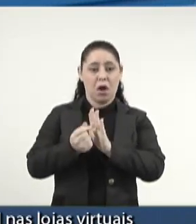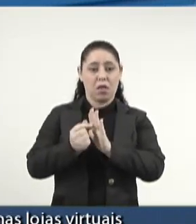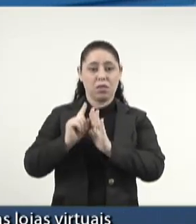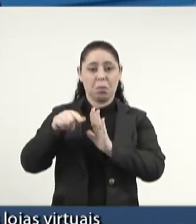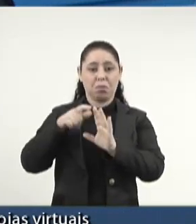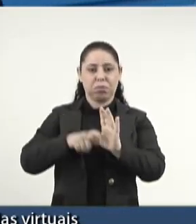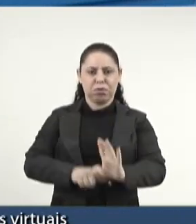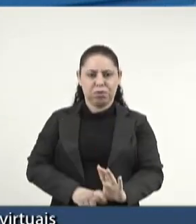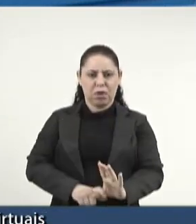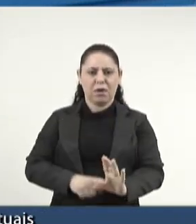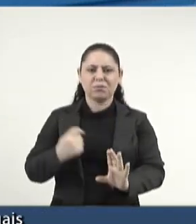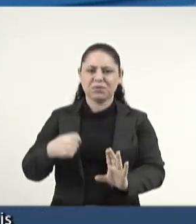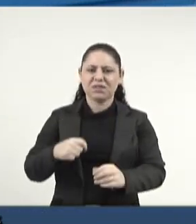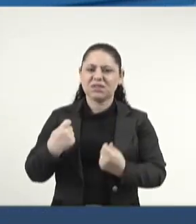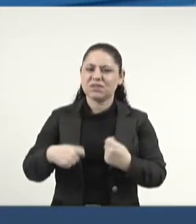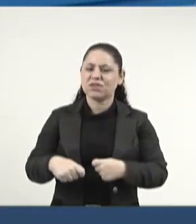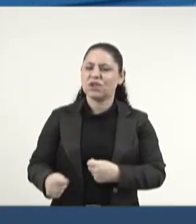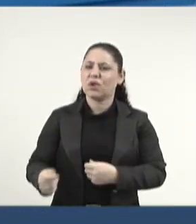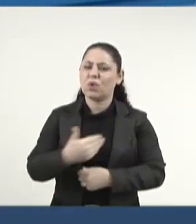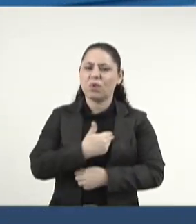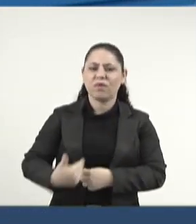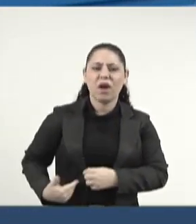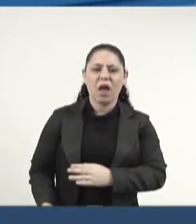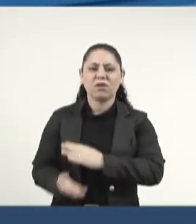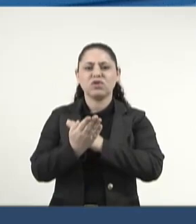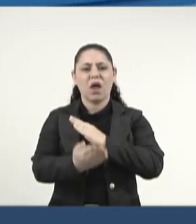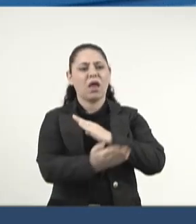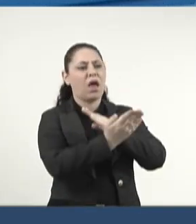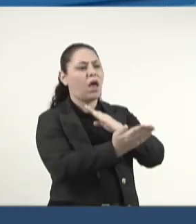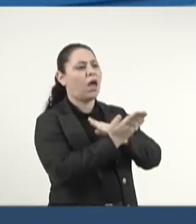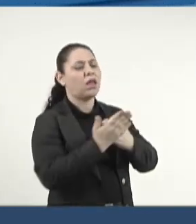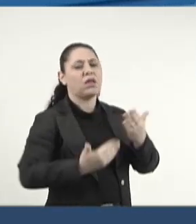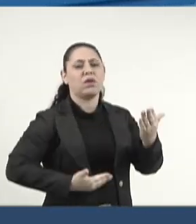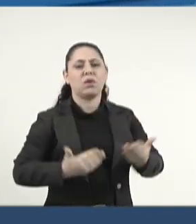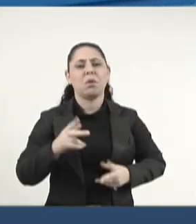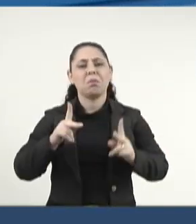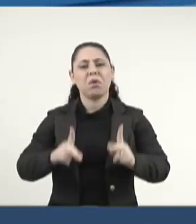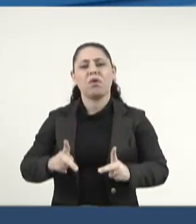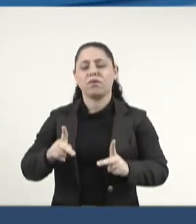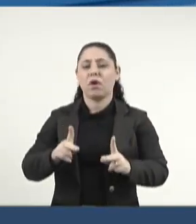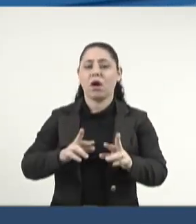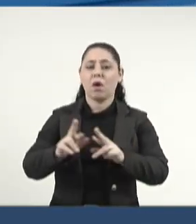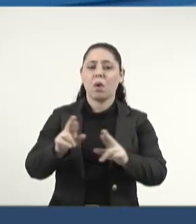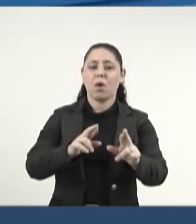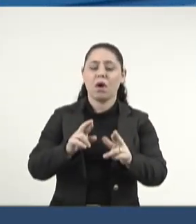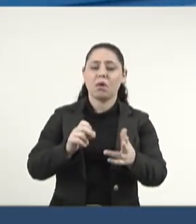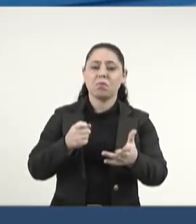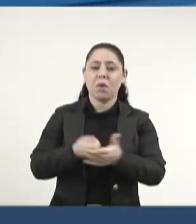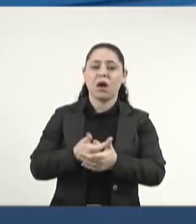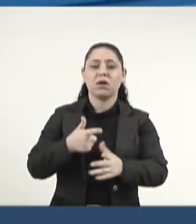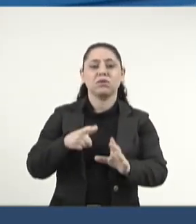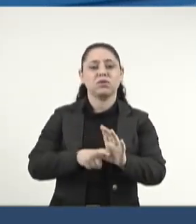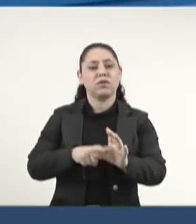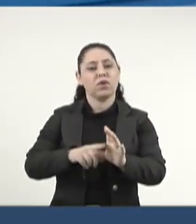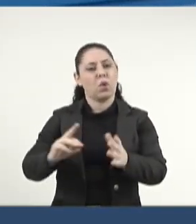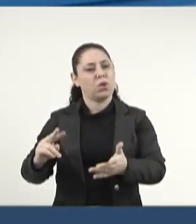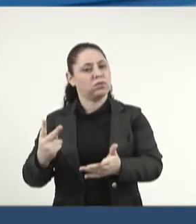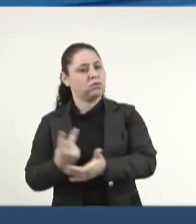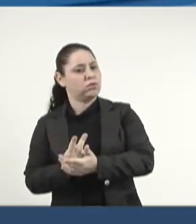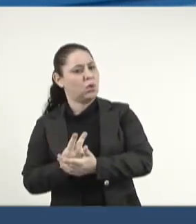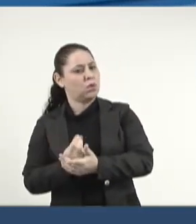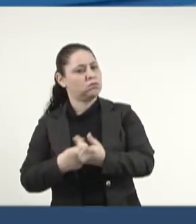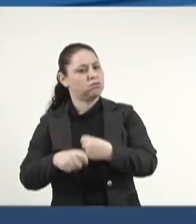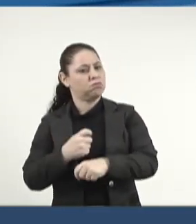pós-eleição, dizer que precisa de dinheiro do governo, que precisa de dinheiro do povo para poder regularizar o que ele fez, ou de errado ou de